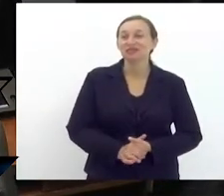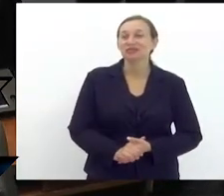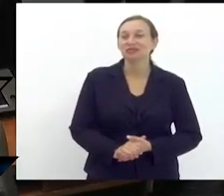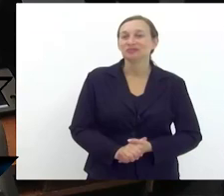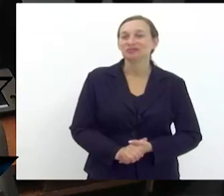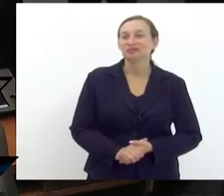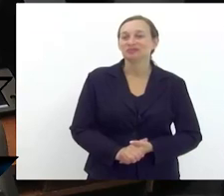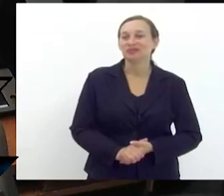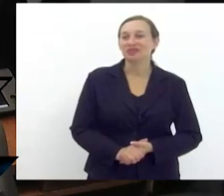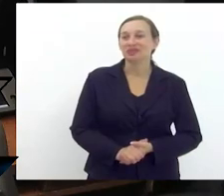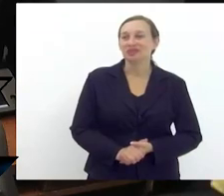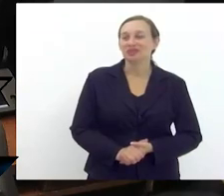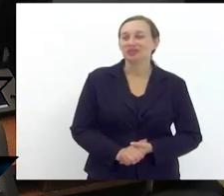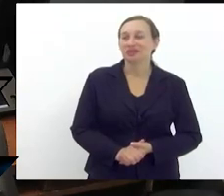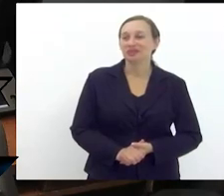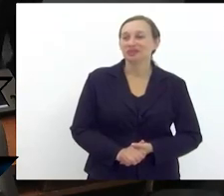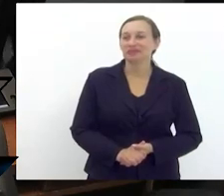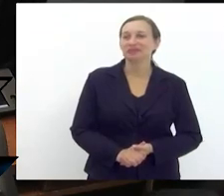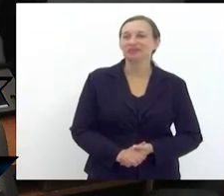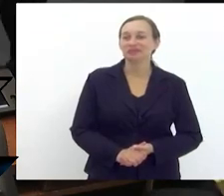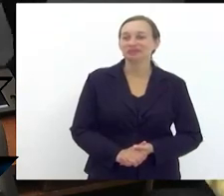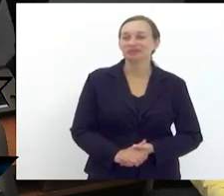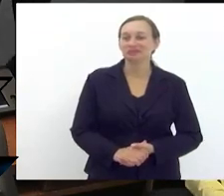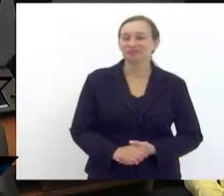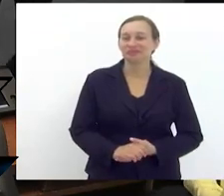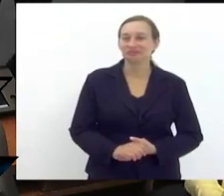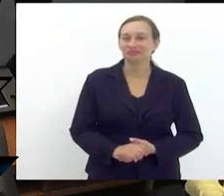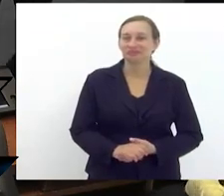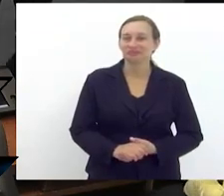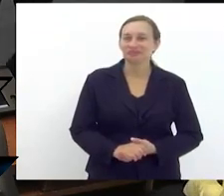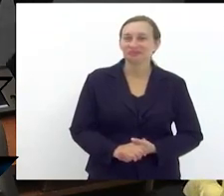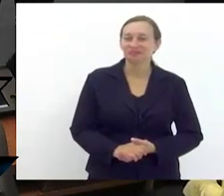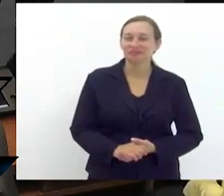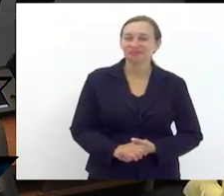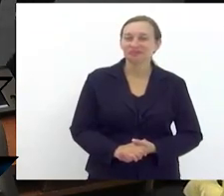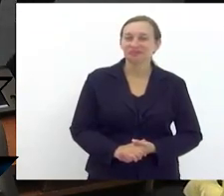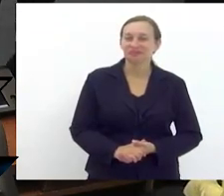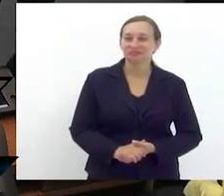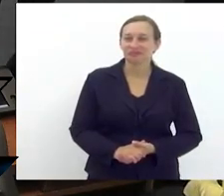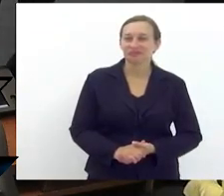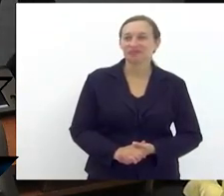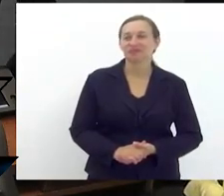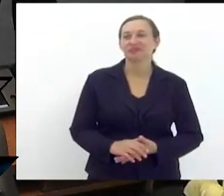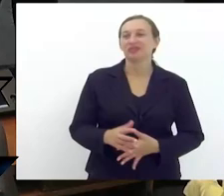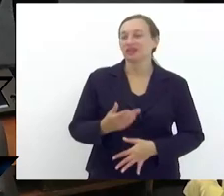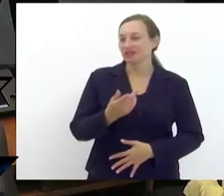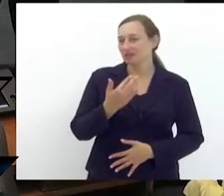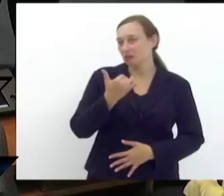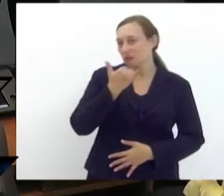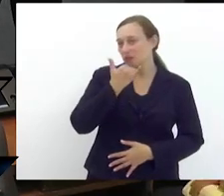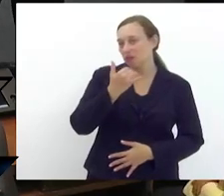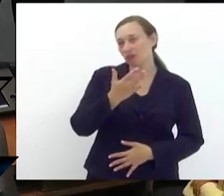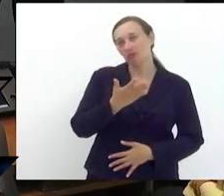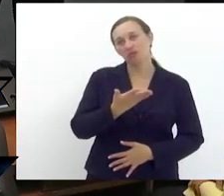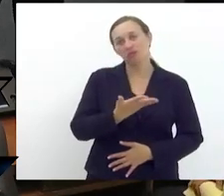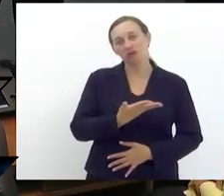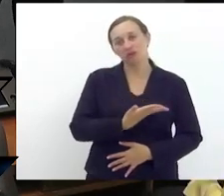porque ele tá muito Quietinho eu acabei não visualizando o senhor me perdoe vossa excelência me perdoe meu querido amigo